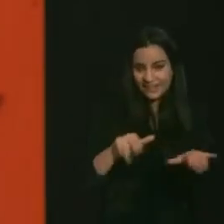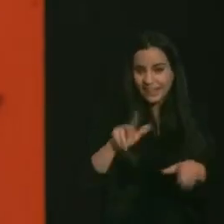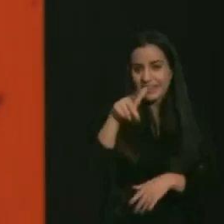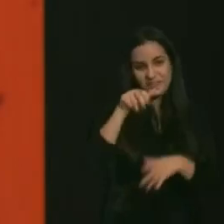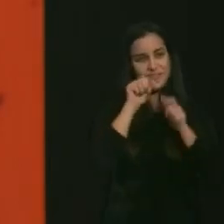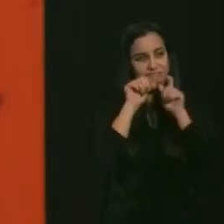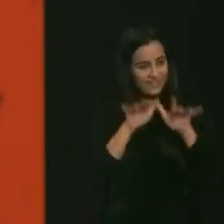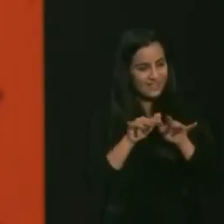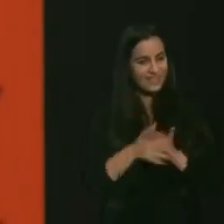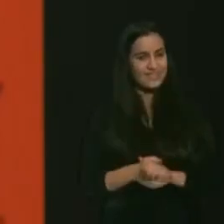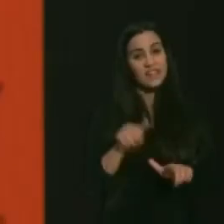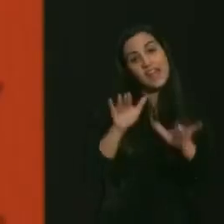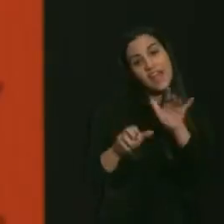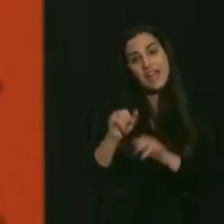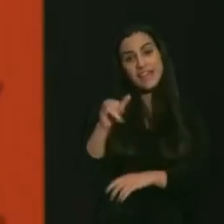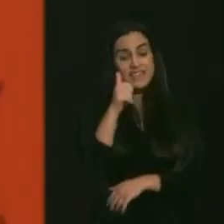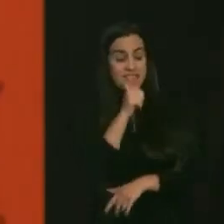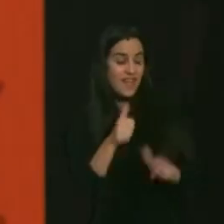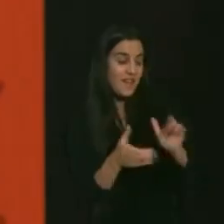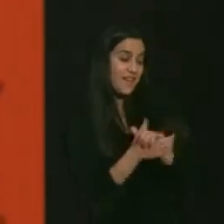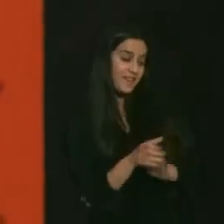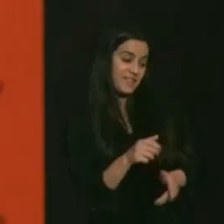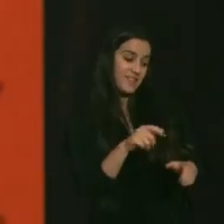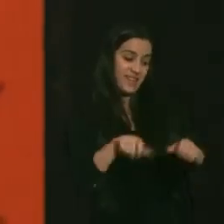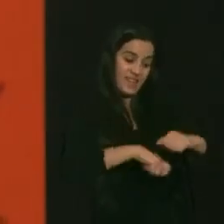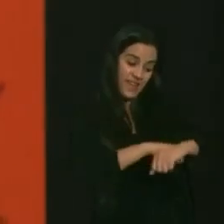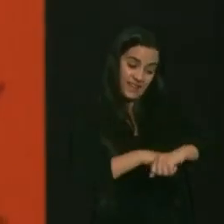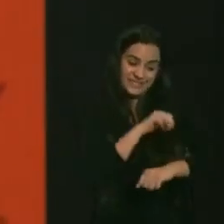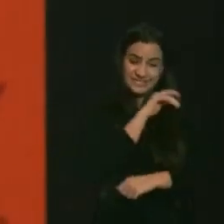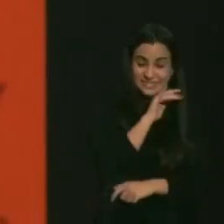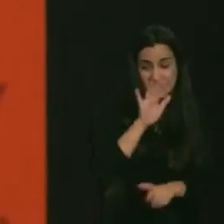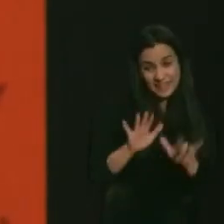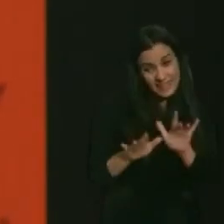benção. De repente, se a tua mulher não cozinha bem, não tanto.